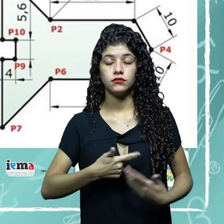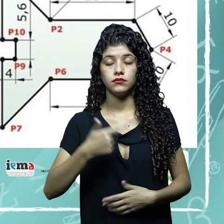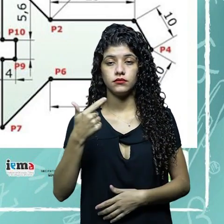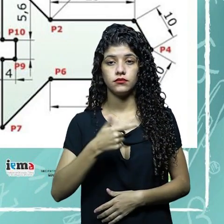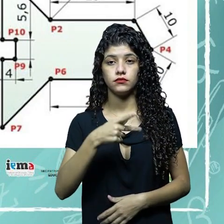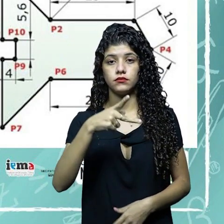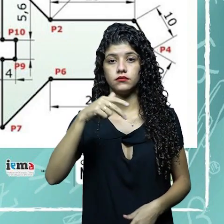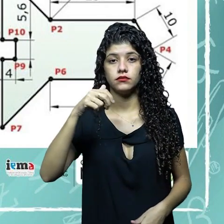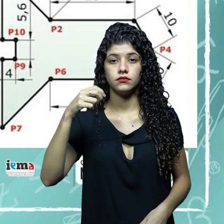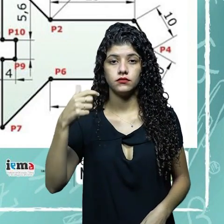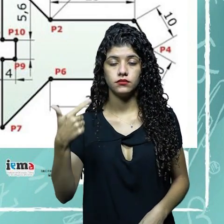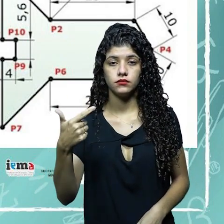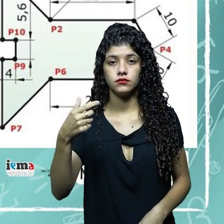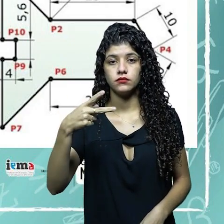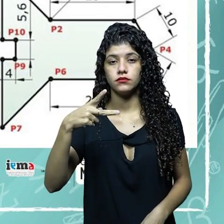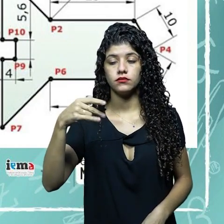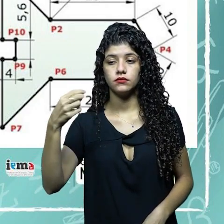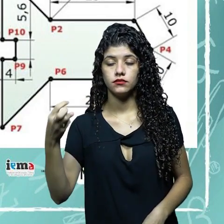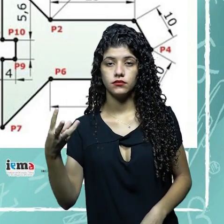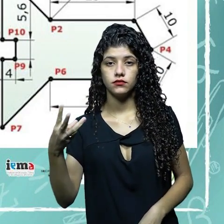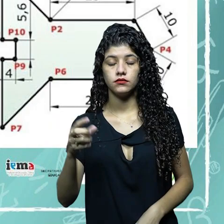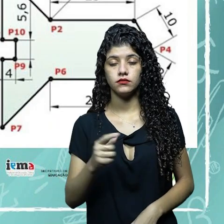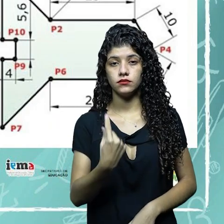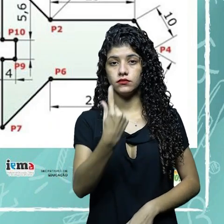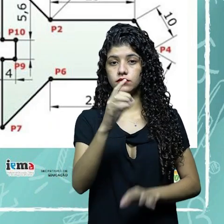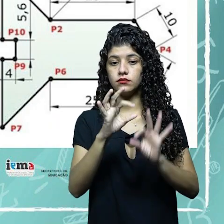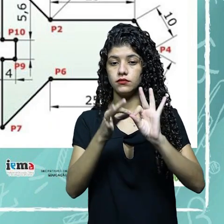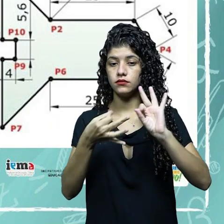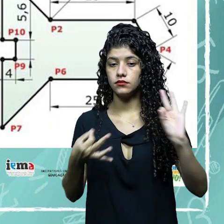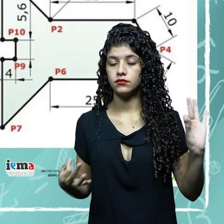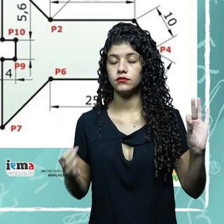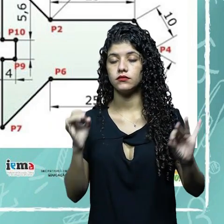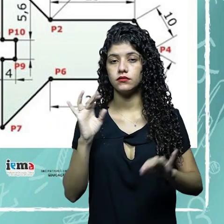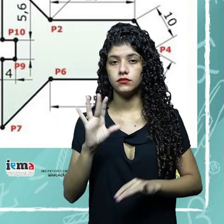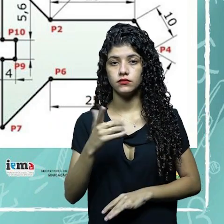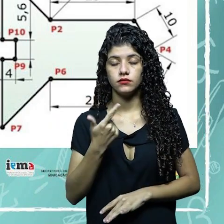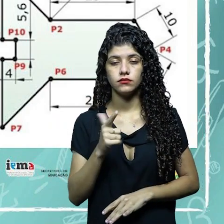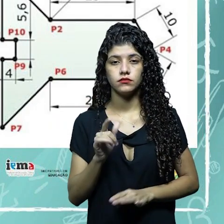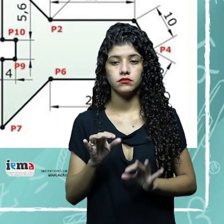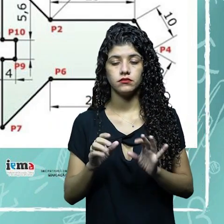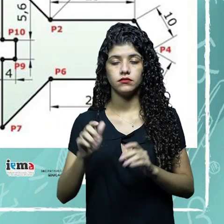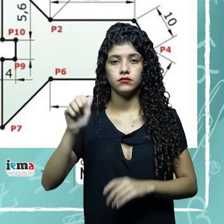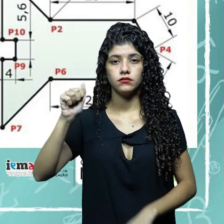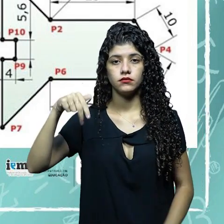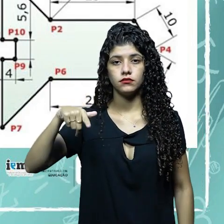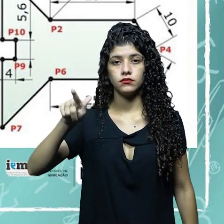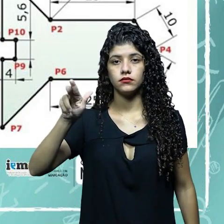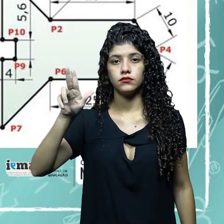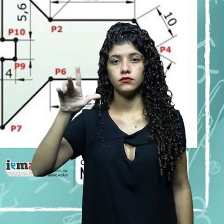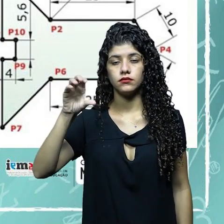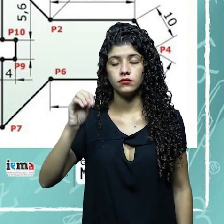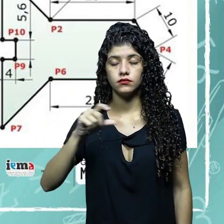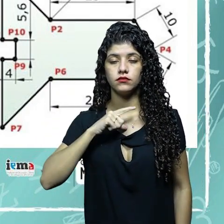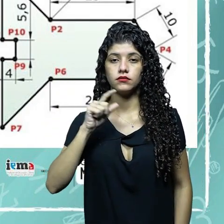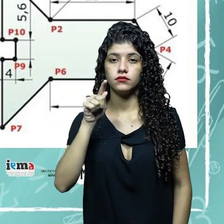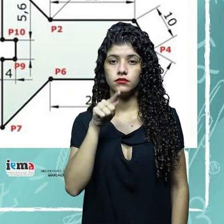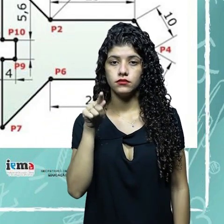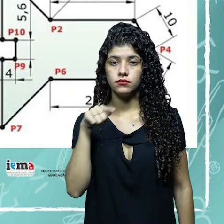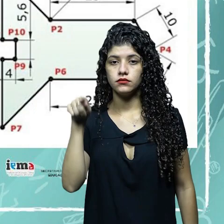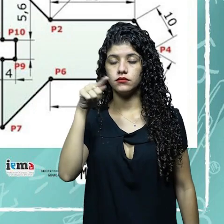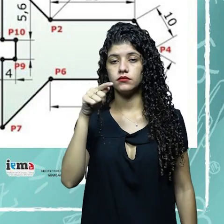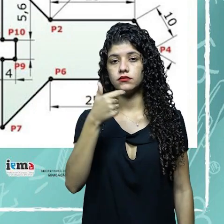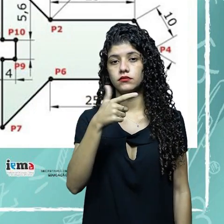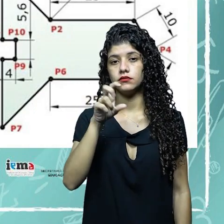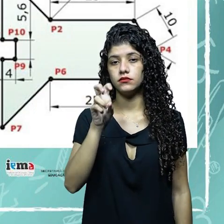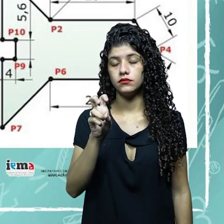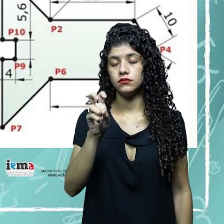uma distância, não tem ângulo, né? Então, por isso ficou arroba 25 menor que zero,